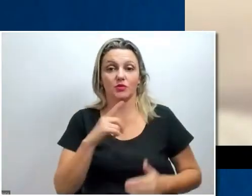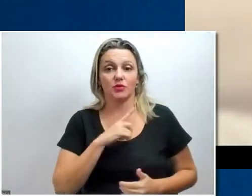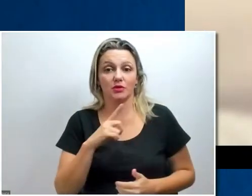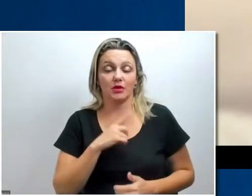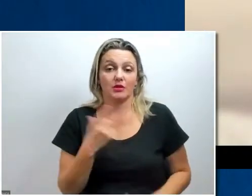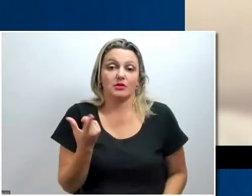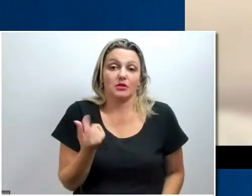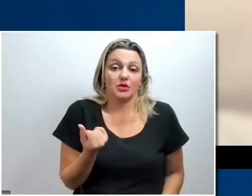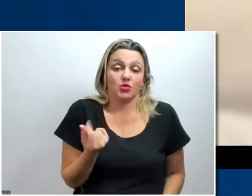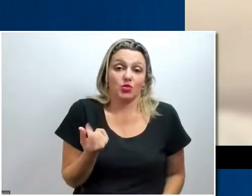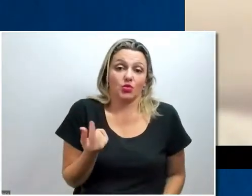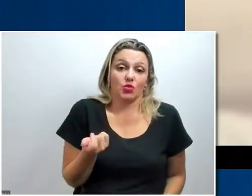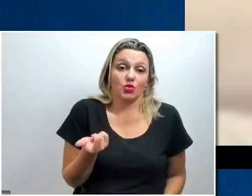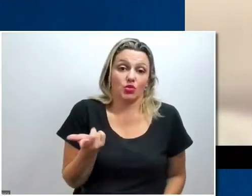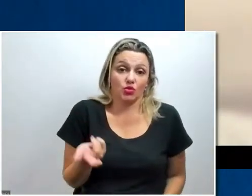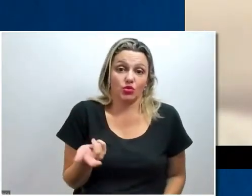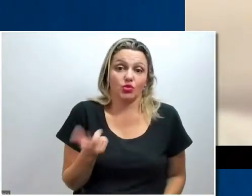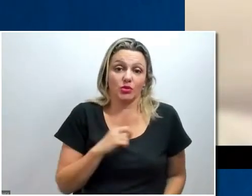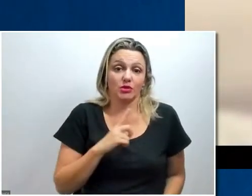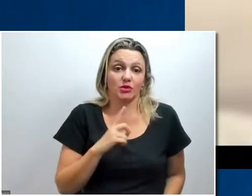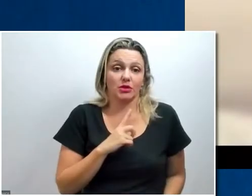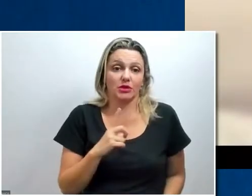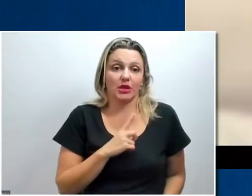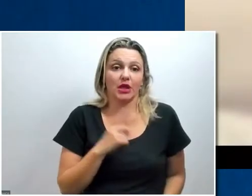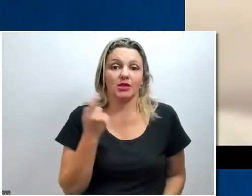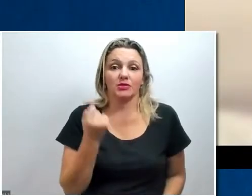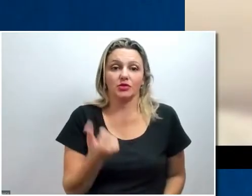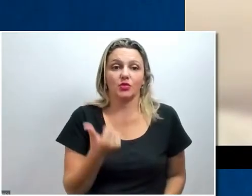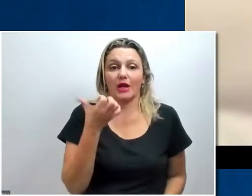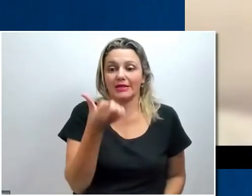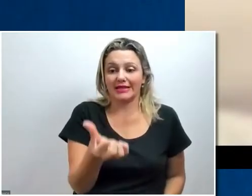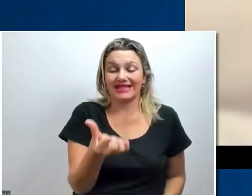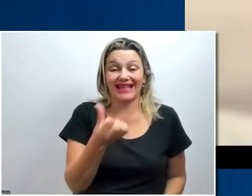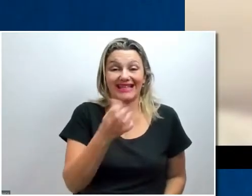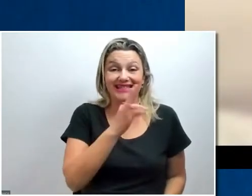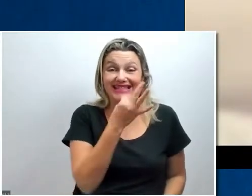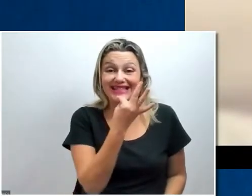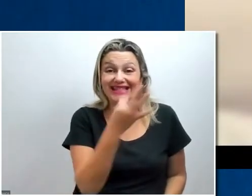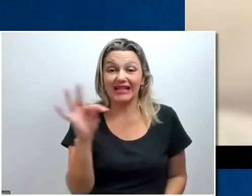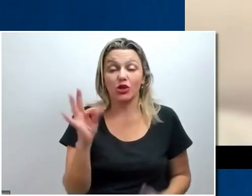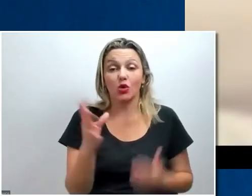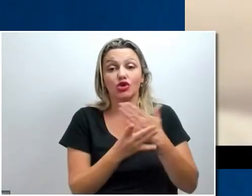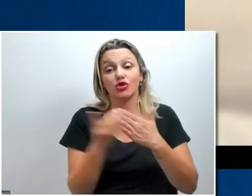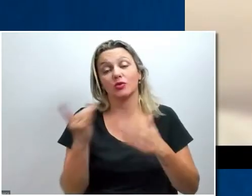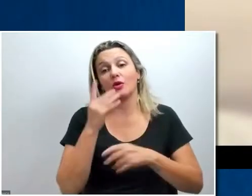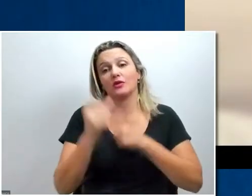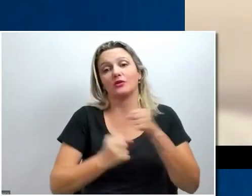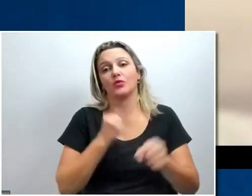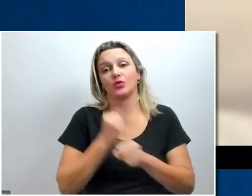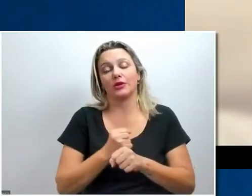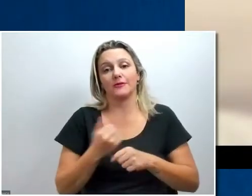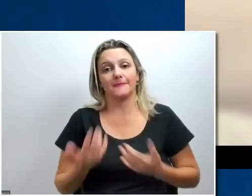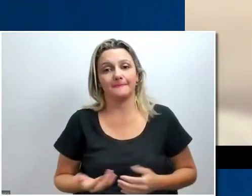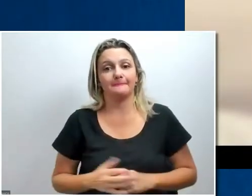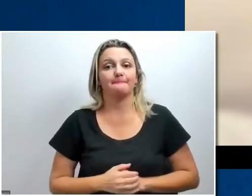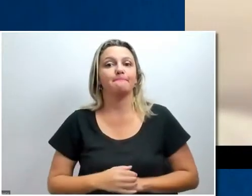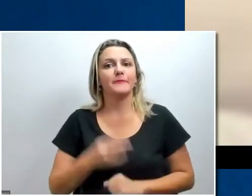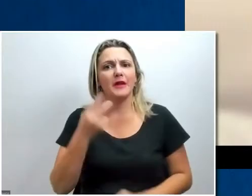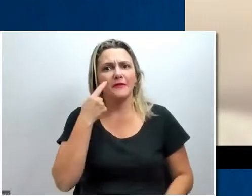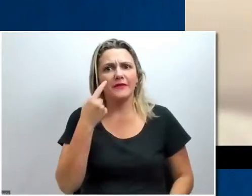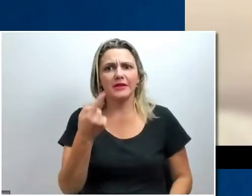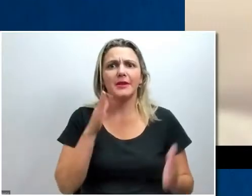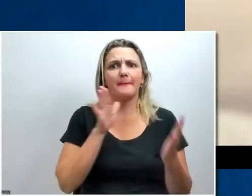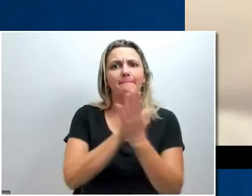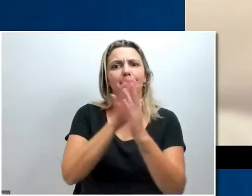estimado é de quase $6 trilhões por ano. Então, vocês vejam o impacto que isso tem,